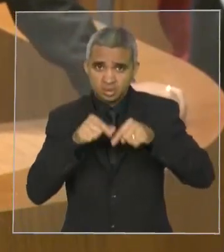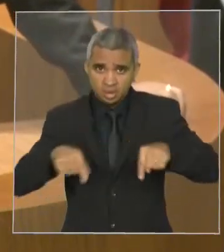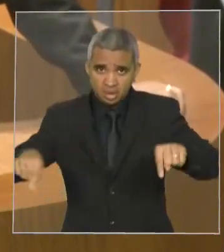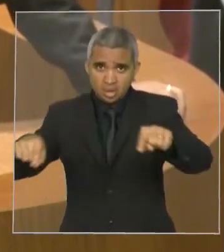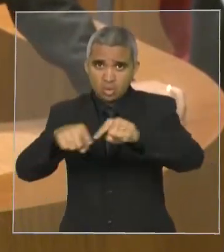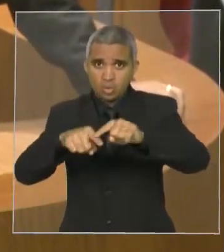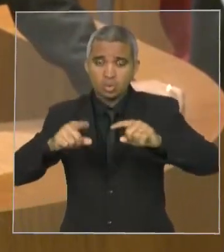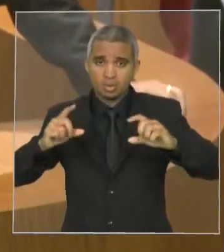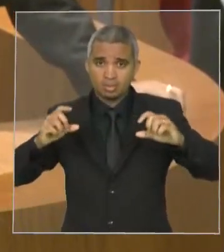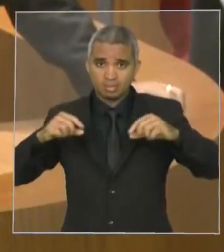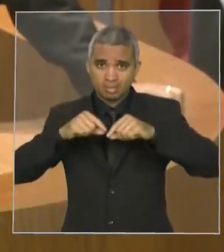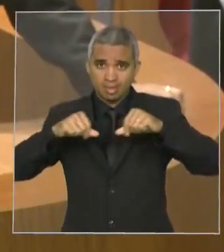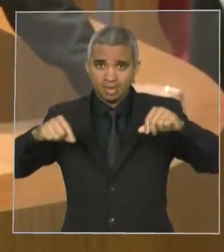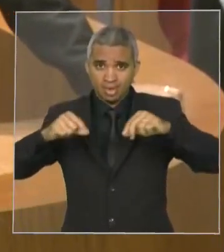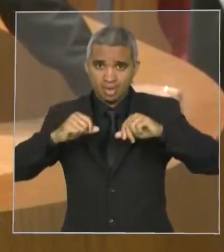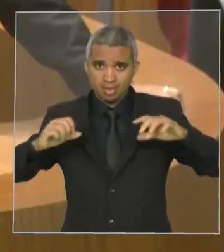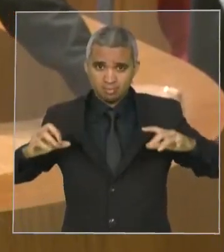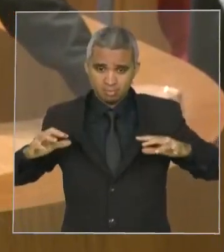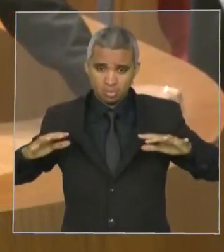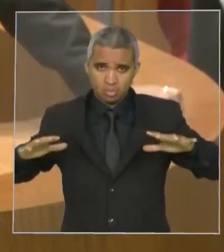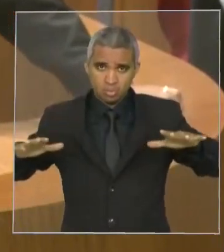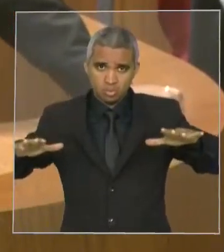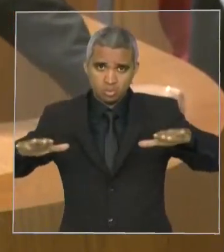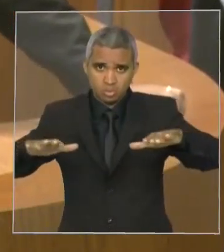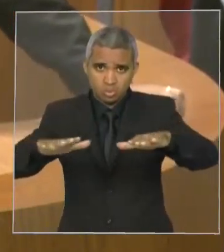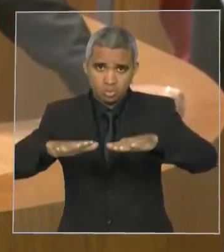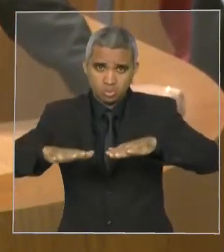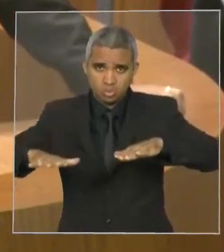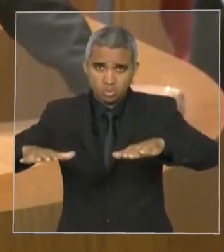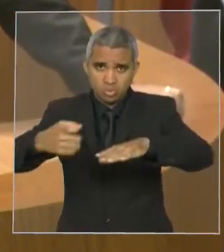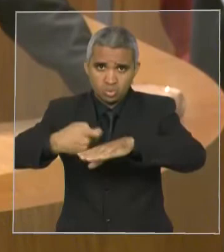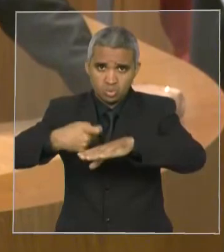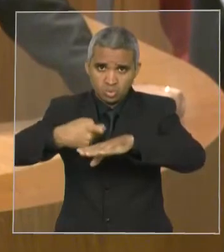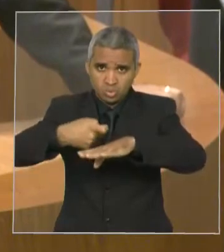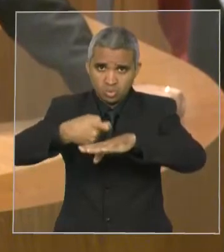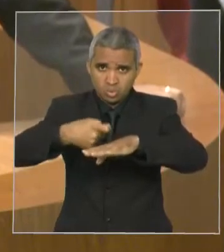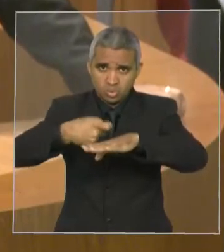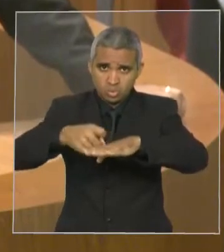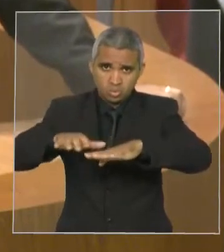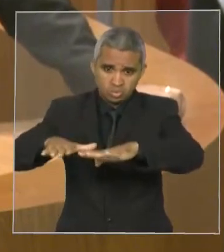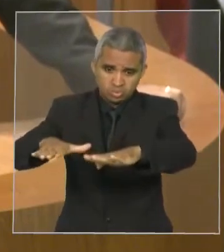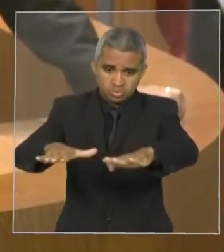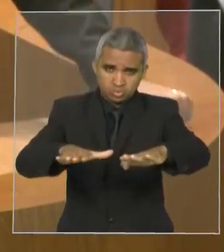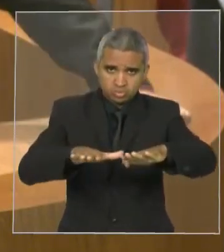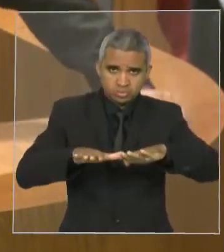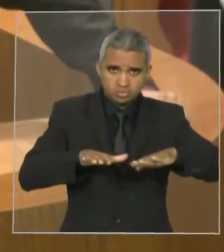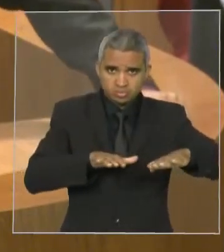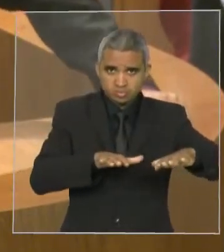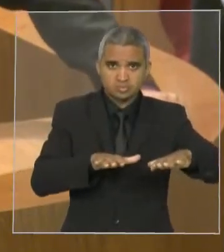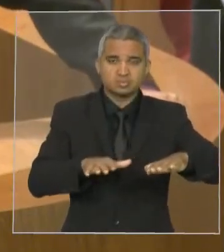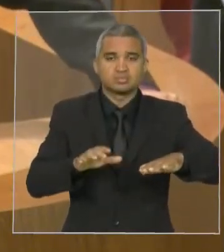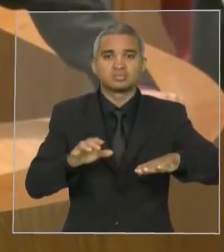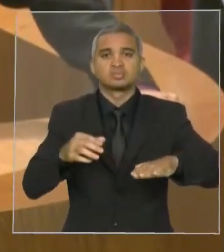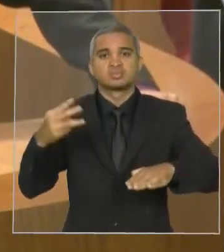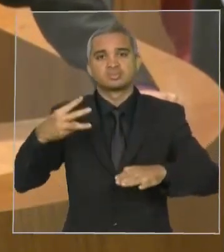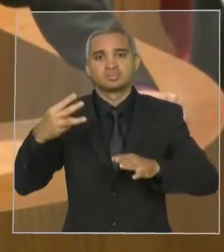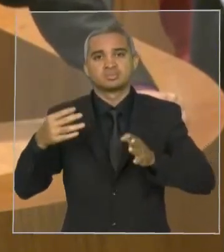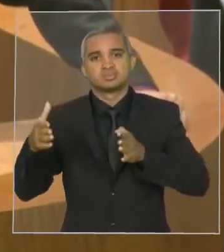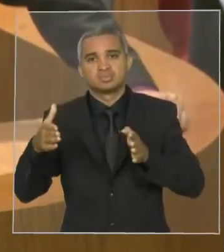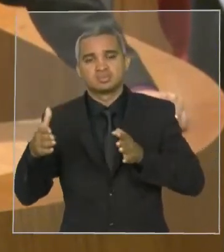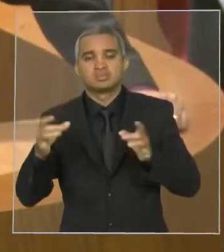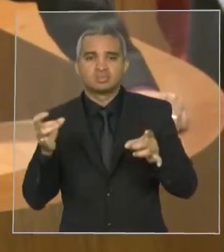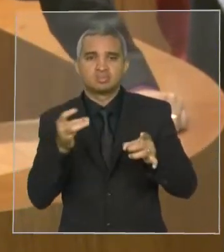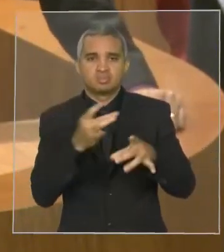acústica dessa esplanada de shows dessa esplanada de eventos é interessante que